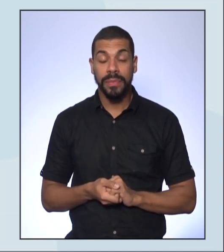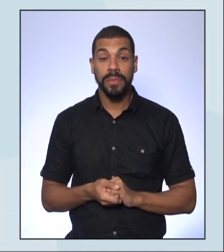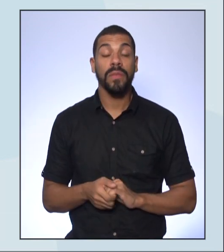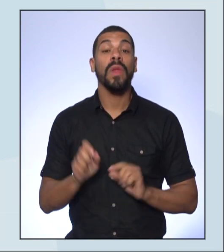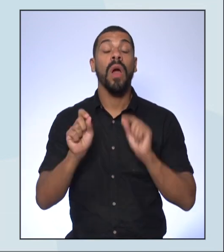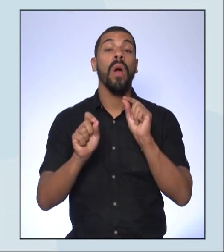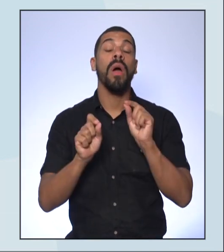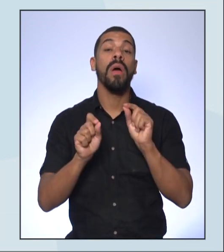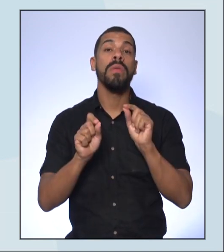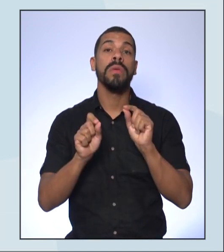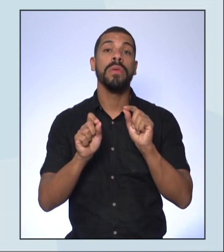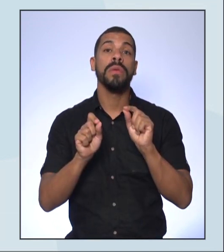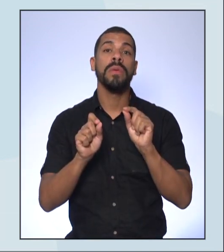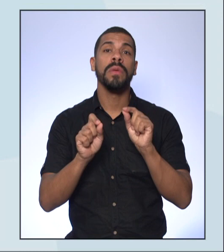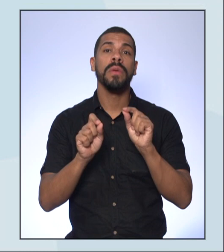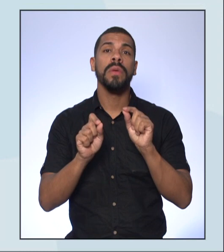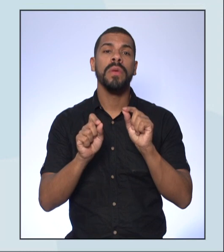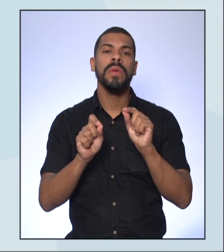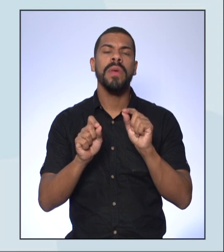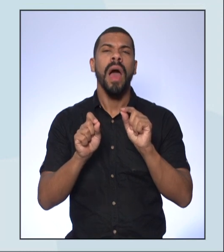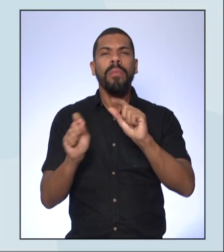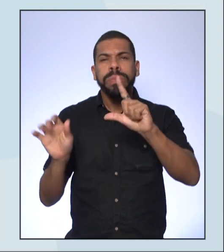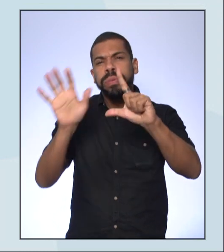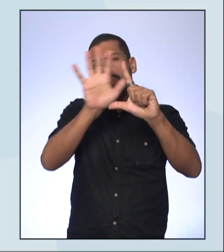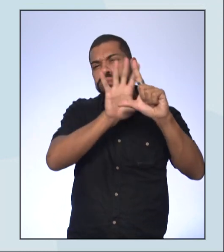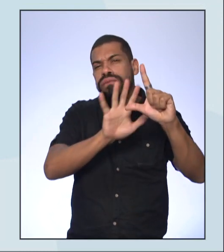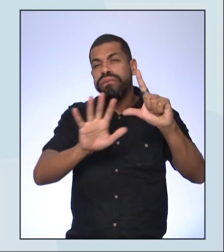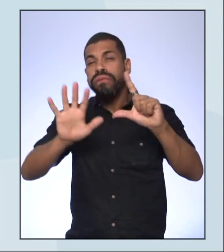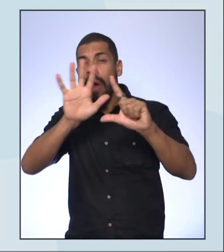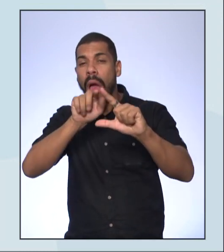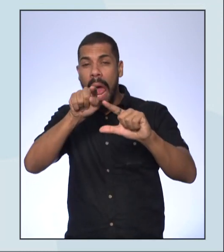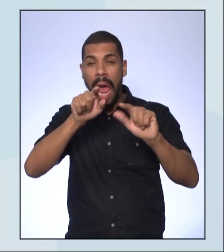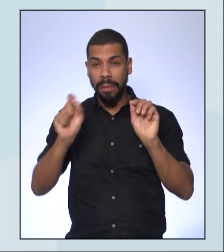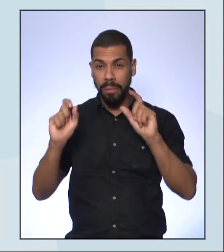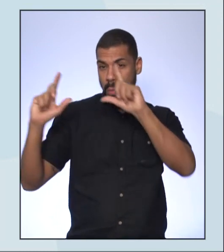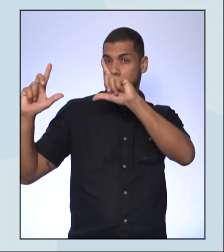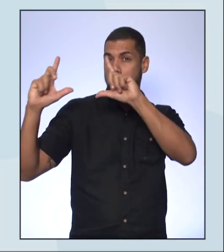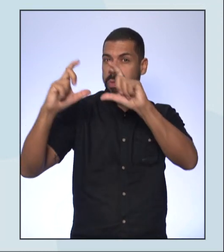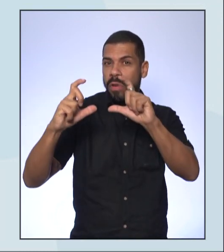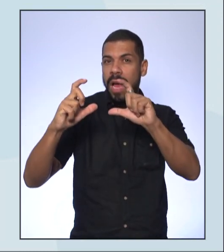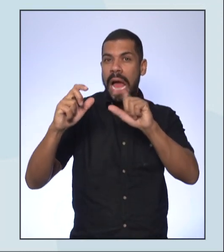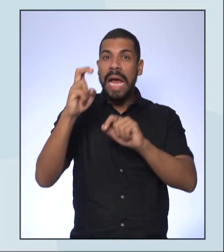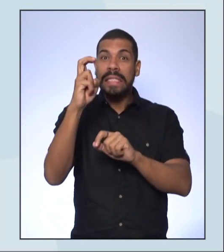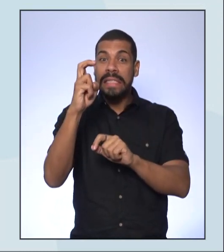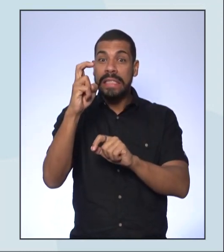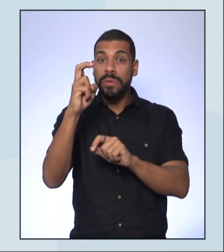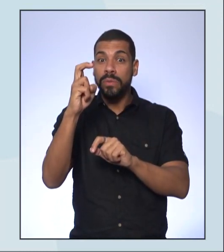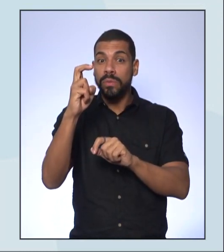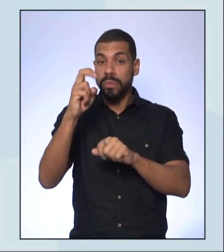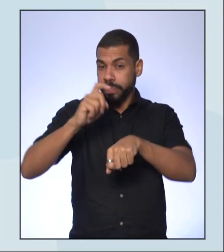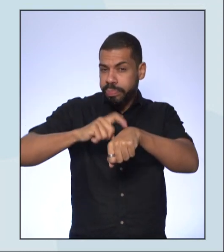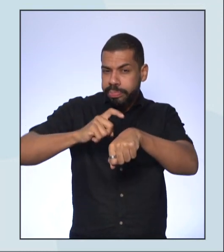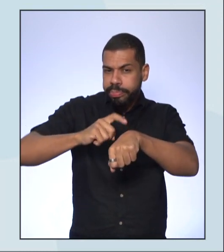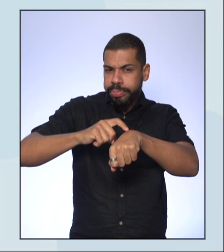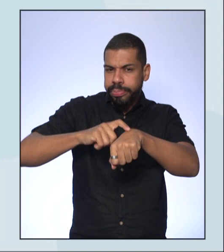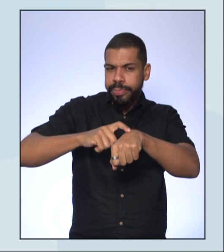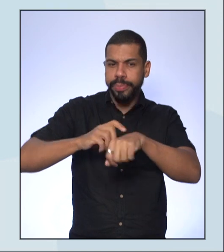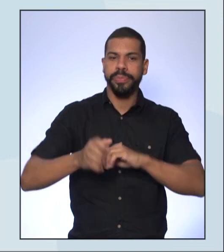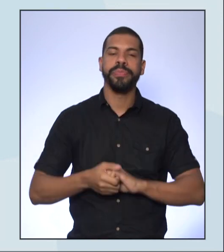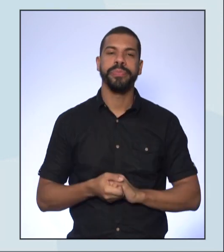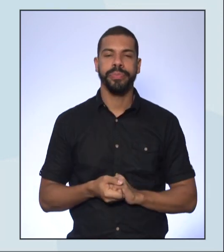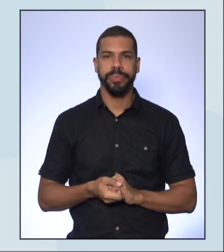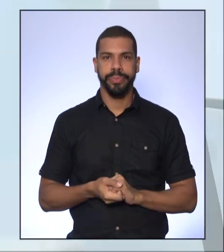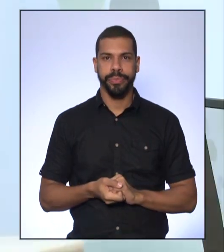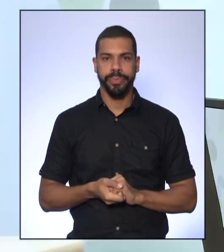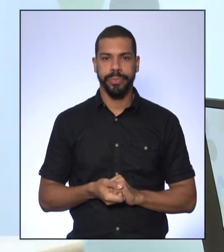são 5, a imagem foi feita às 5 horas no horário Zulu, portanto, -3 se for